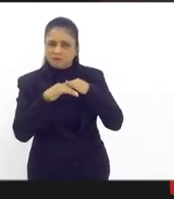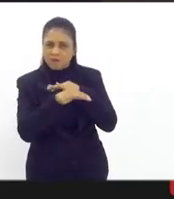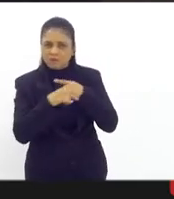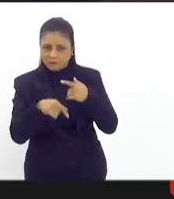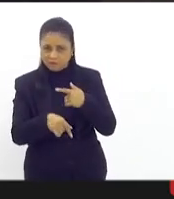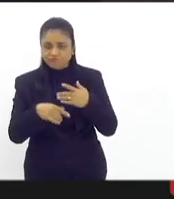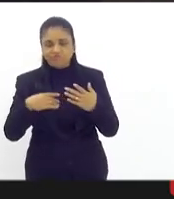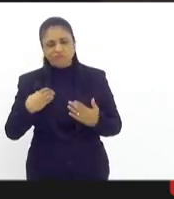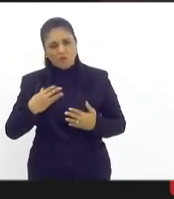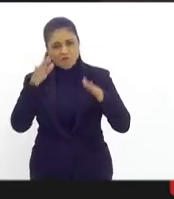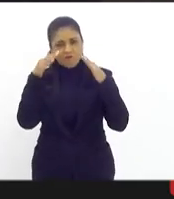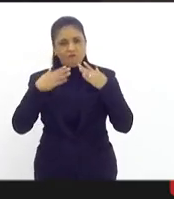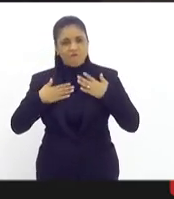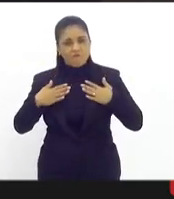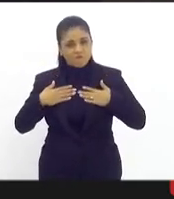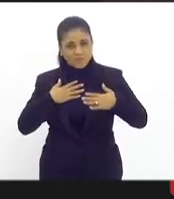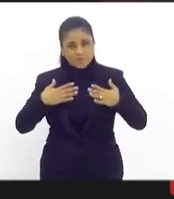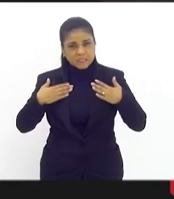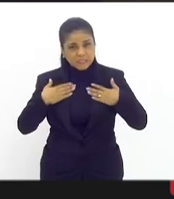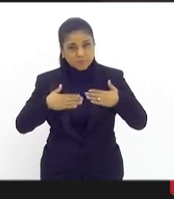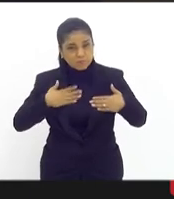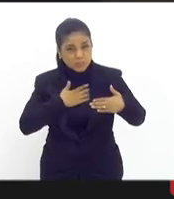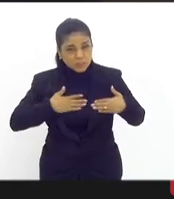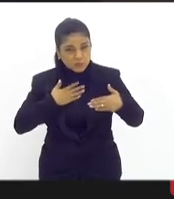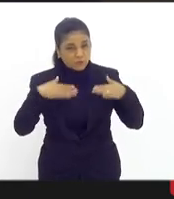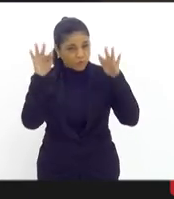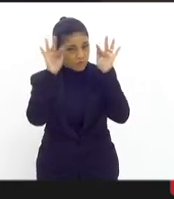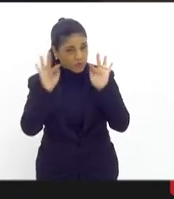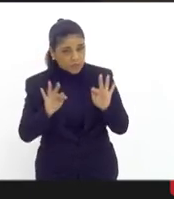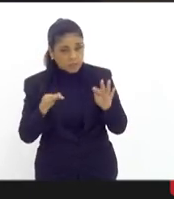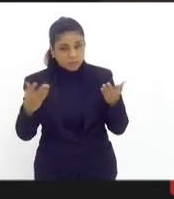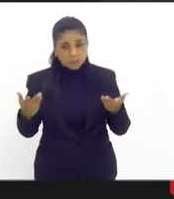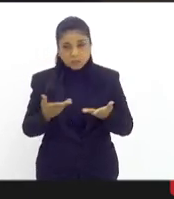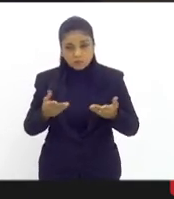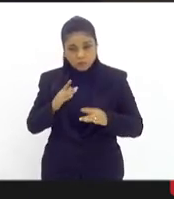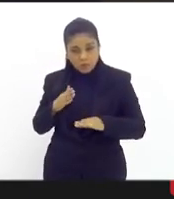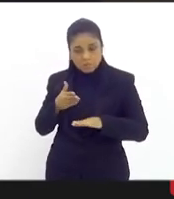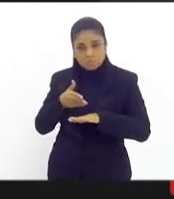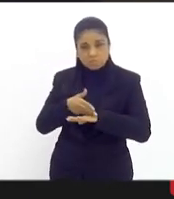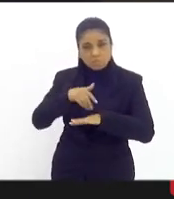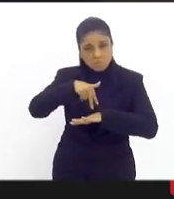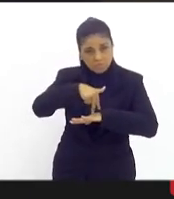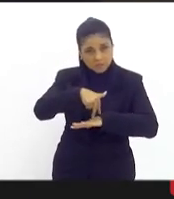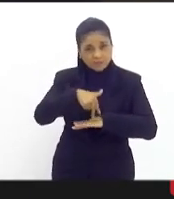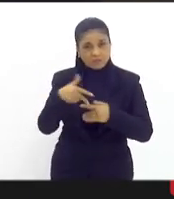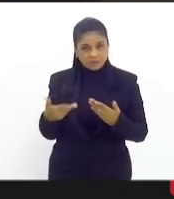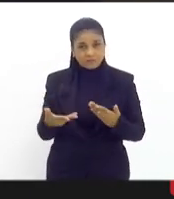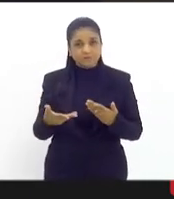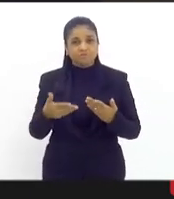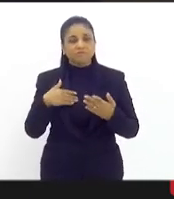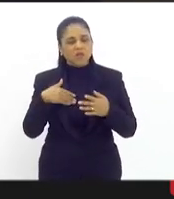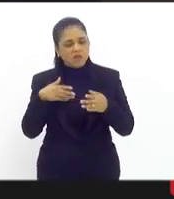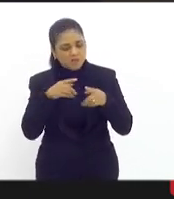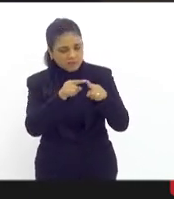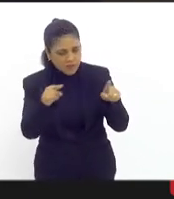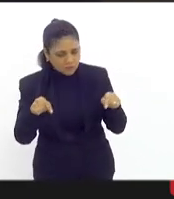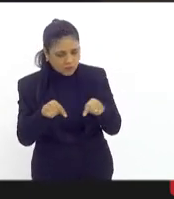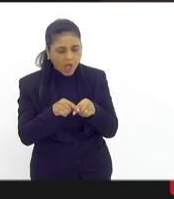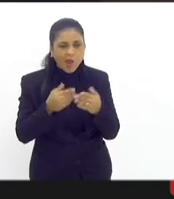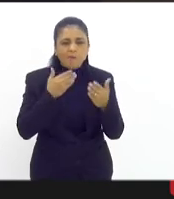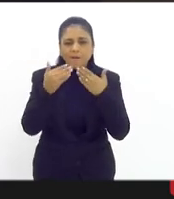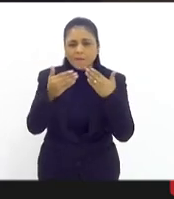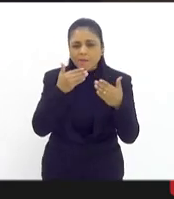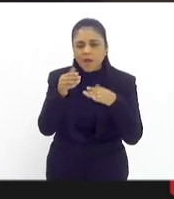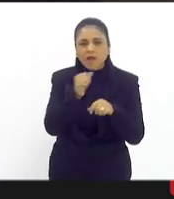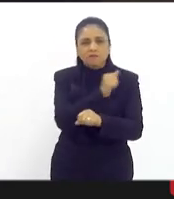aqui hoje presente. E contem conosco para discutir esse projeto de lei, levar para as salas de aula, conversar com os estudantes, fazer essa